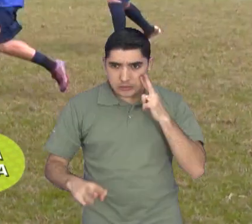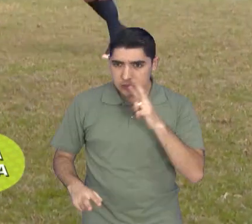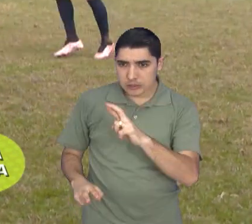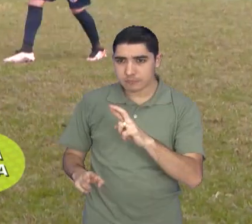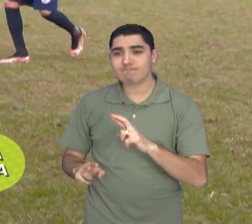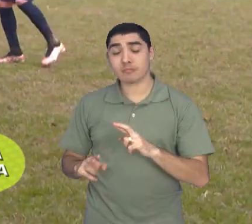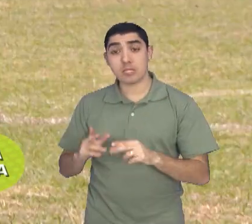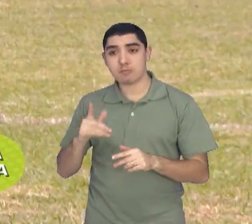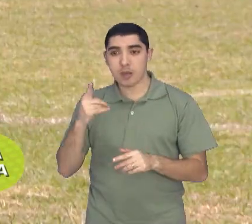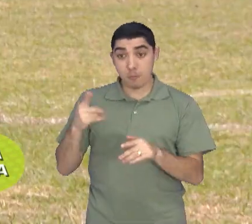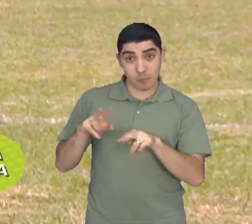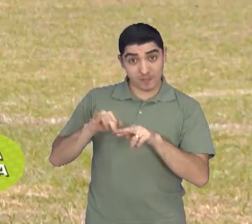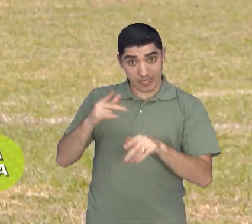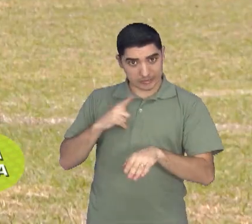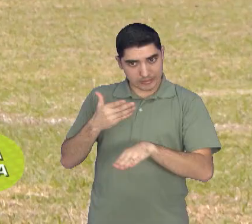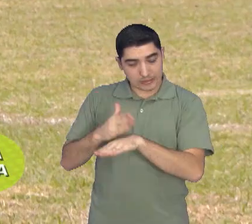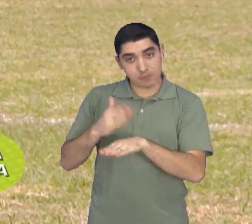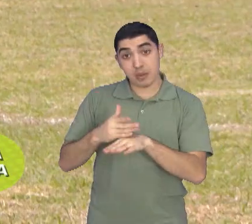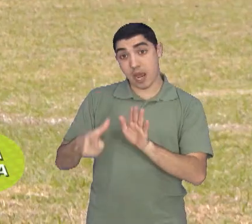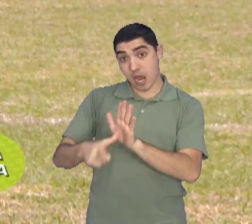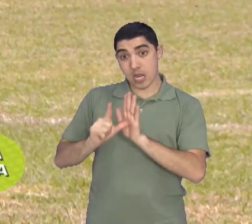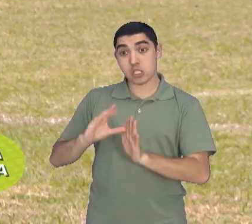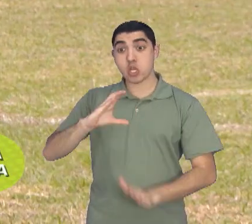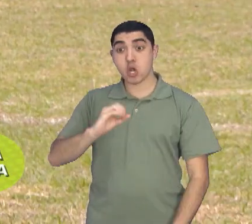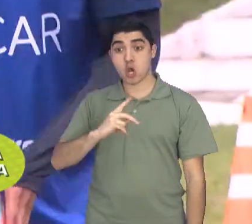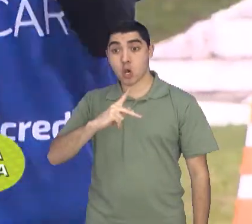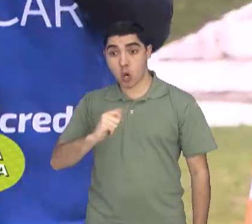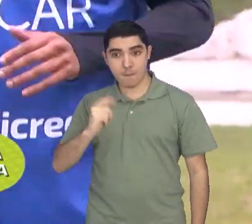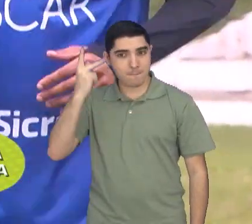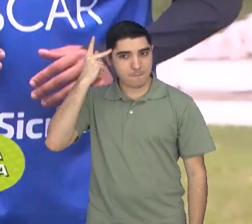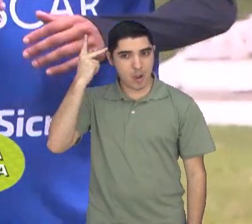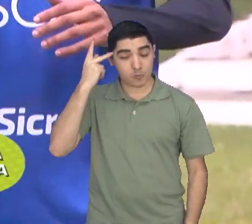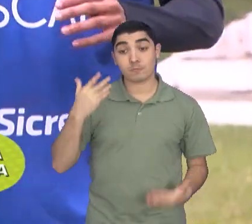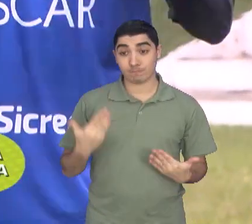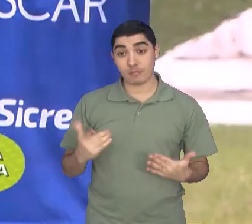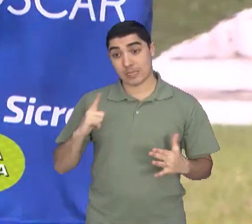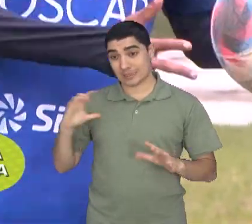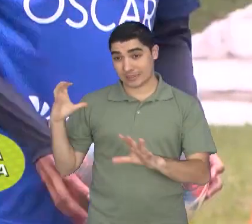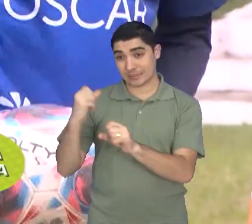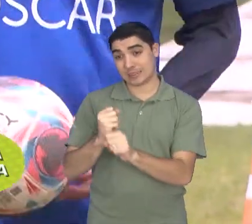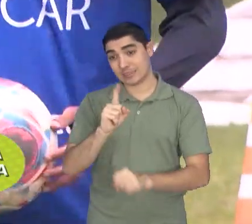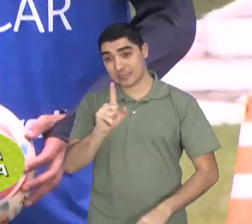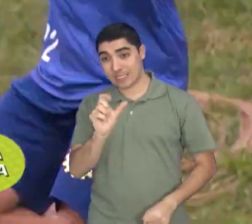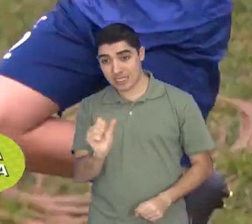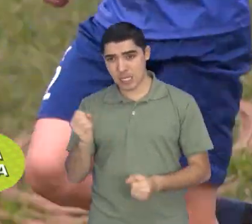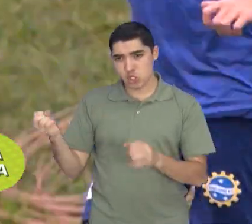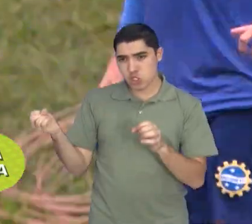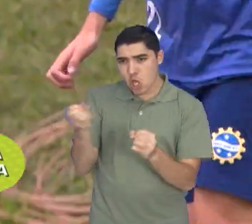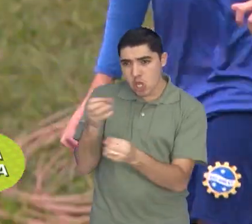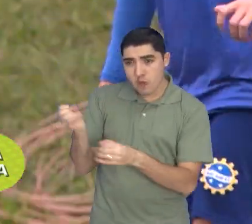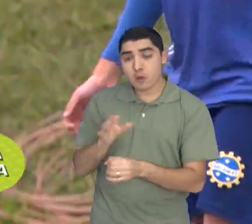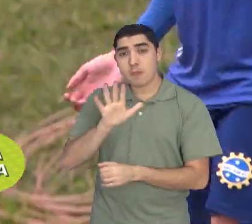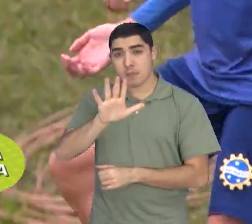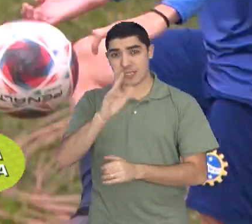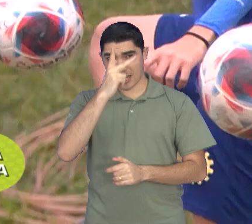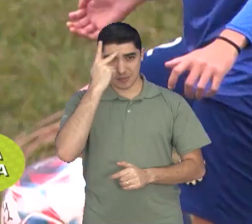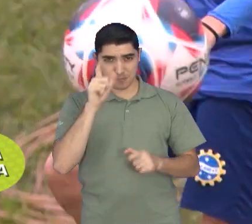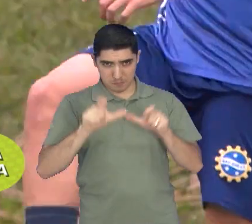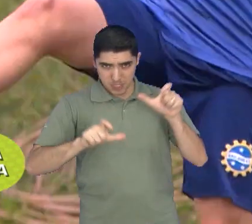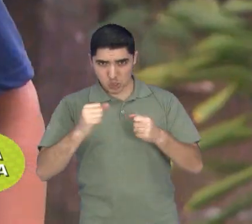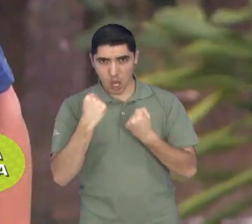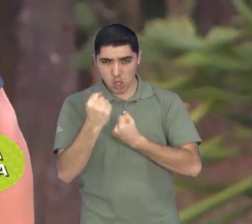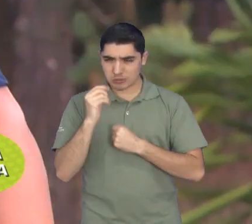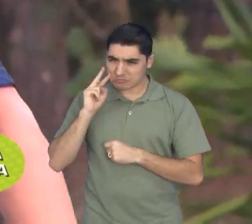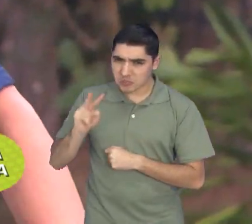Copa Paulista. Com 16 novas contratações, é bem provável que a torcida não reconheça logo de cara alguns